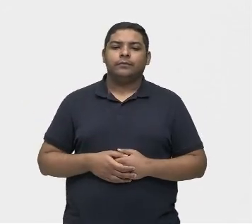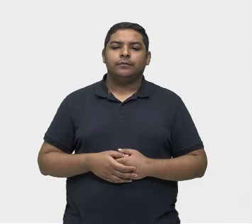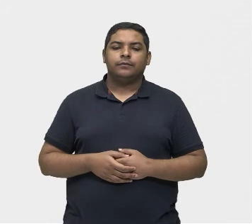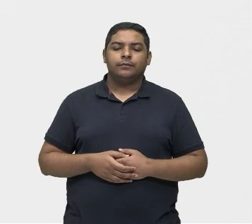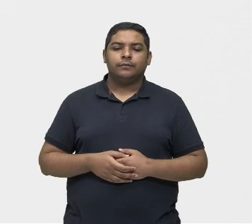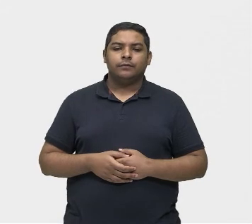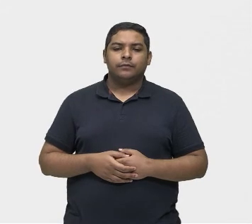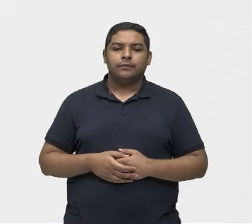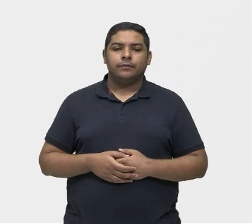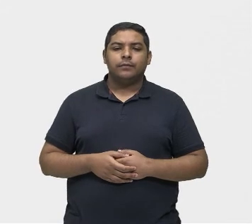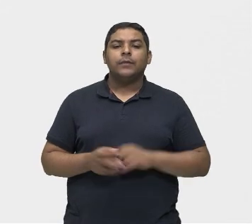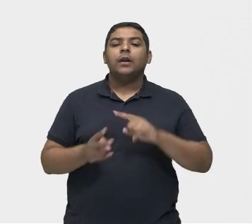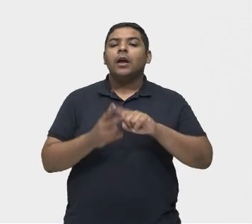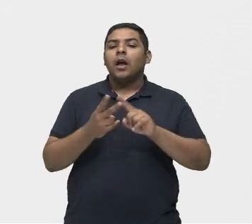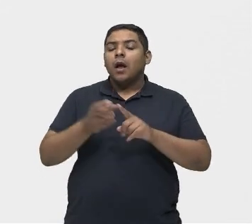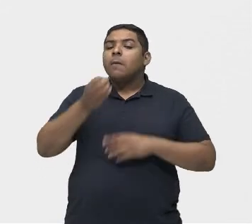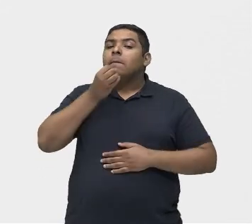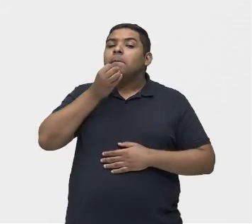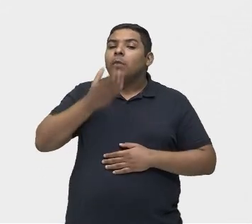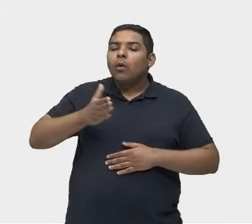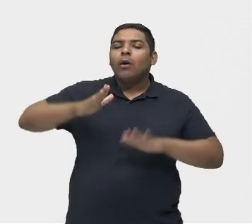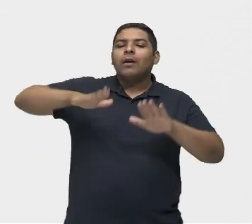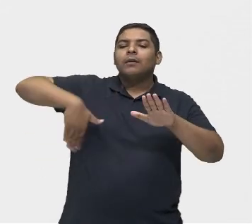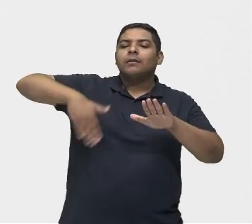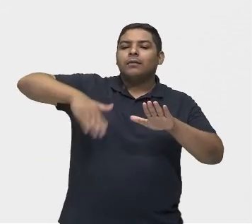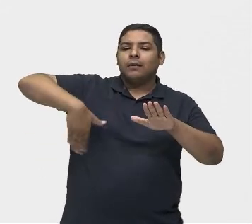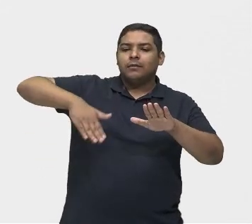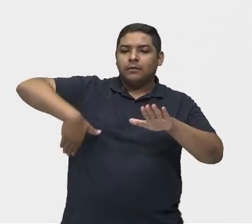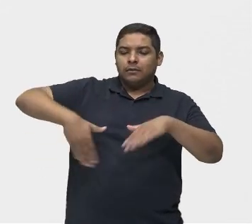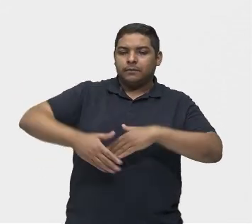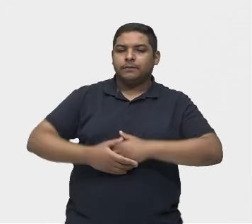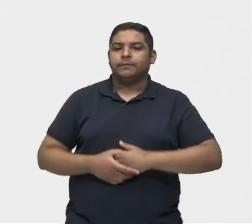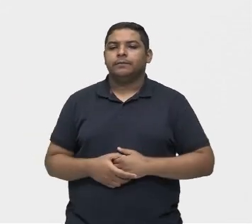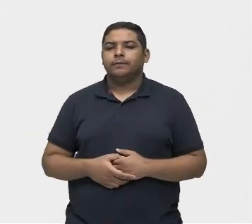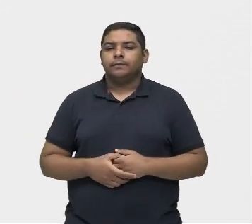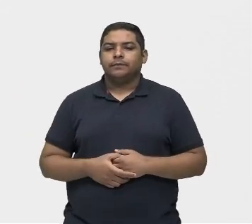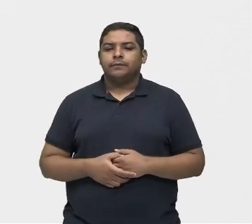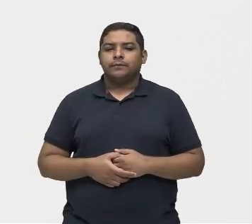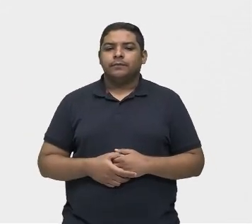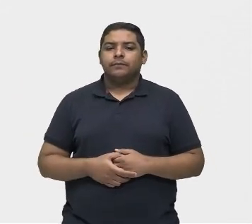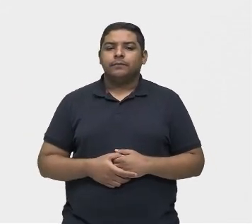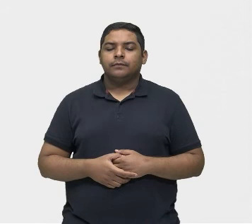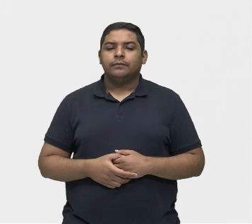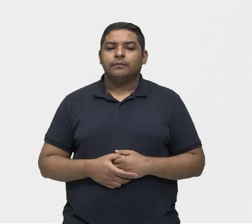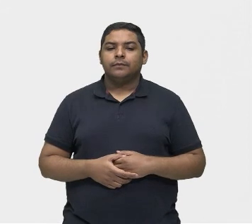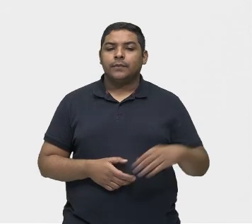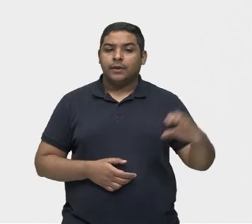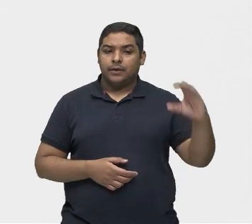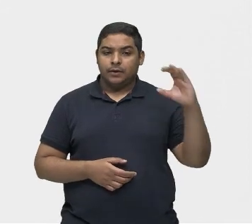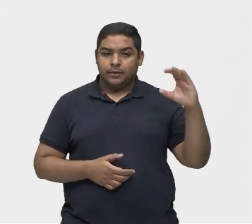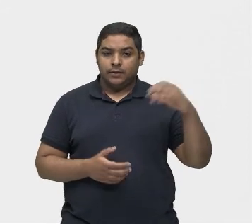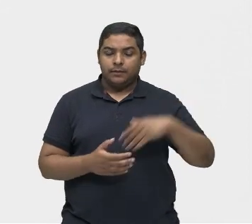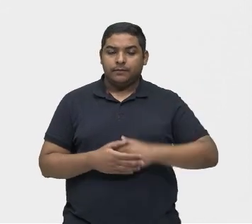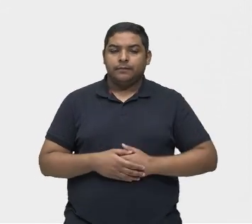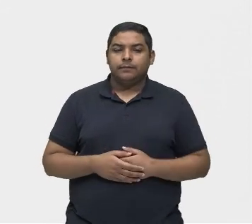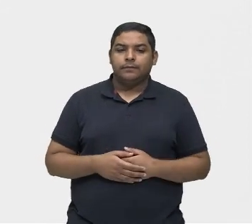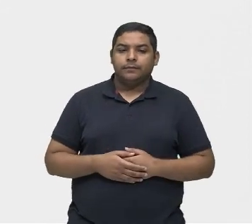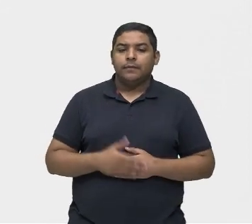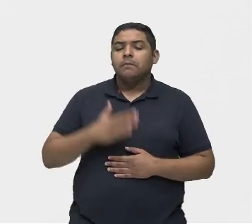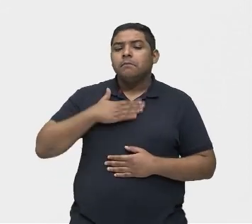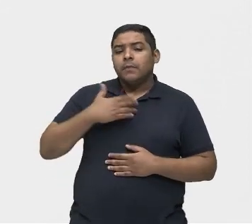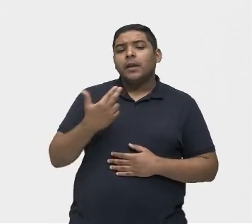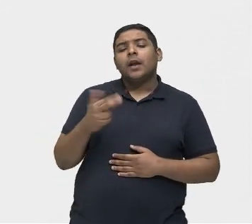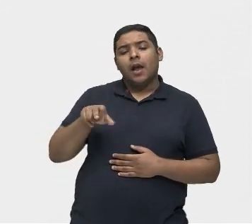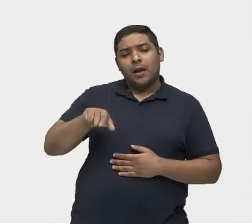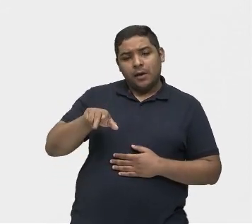para reescrever essa frase, então, na forma interrogativa. Letra C, my sister was at the cinema yesterday. Então, minha irmã